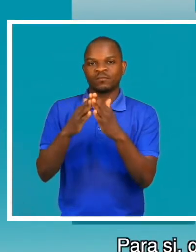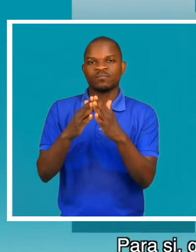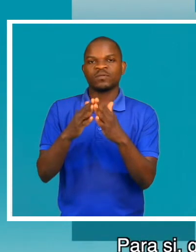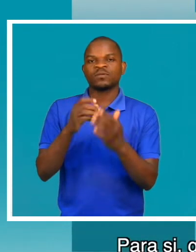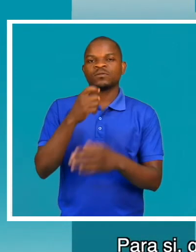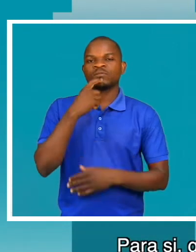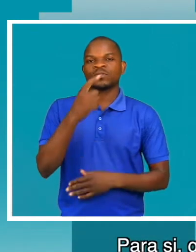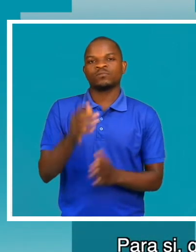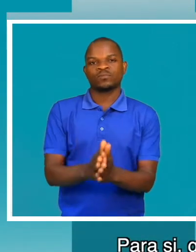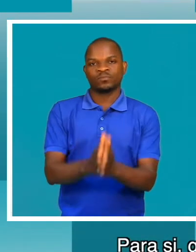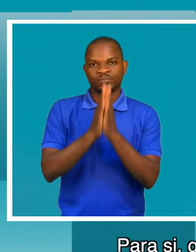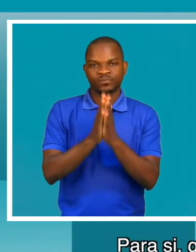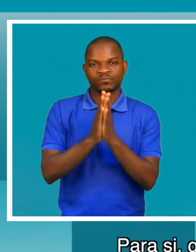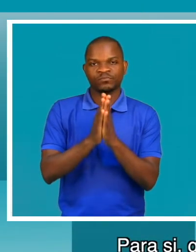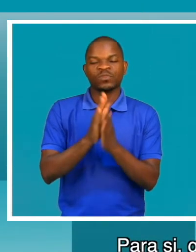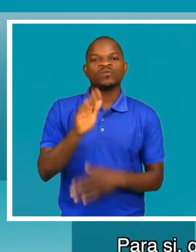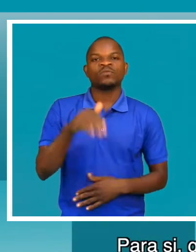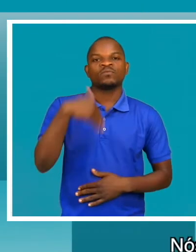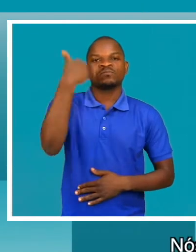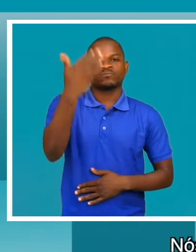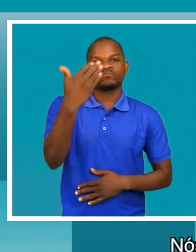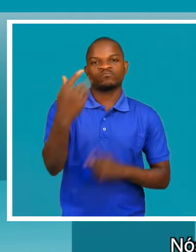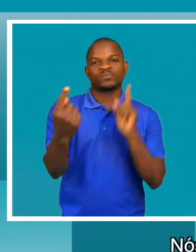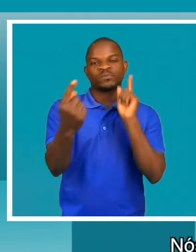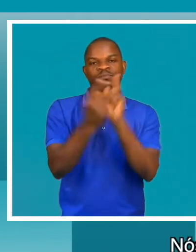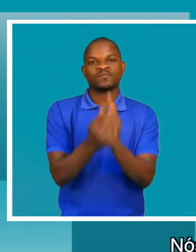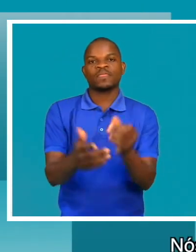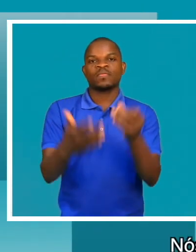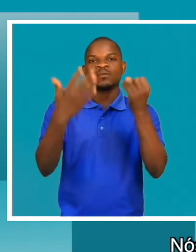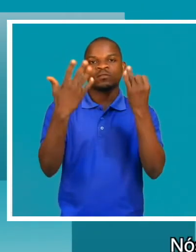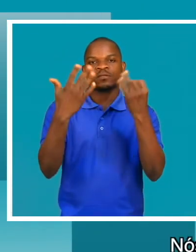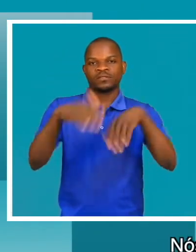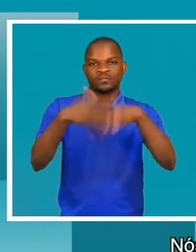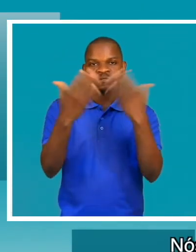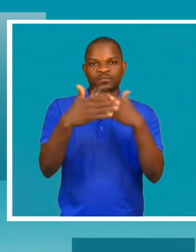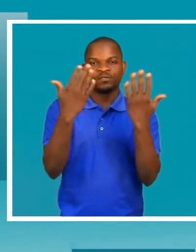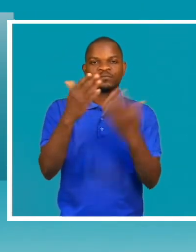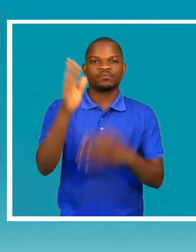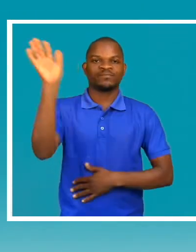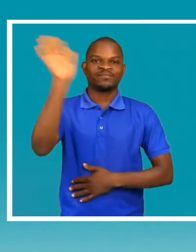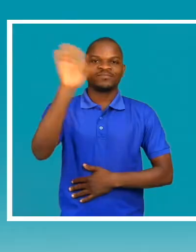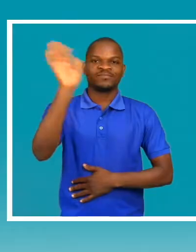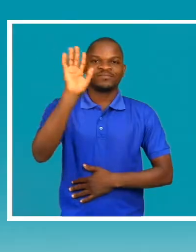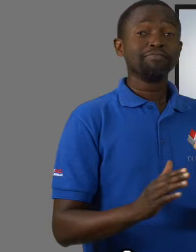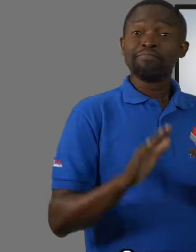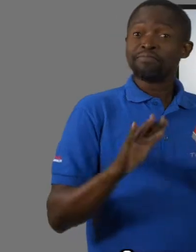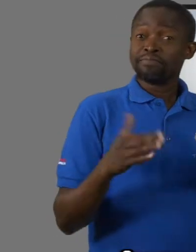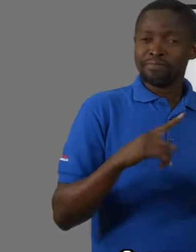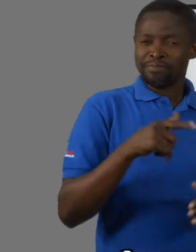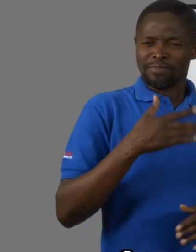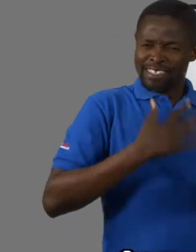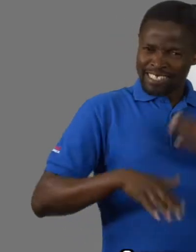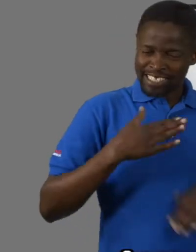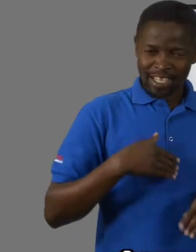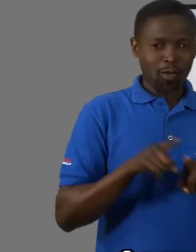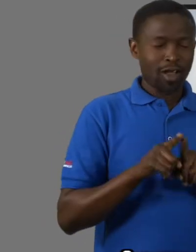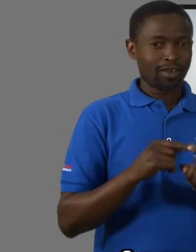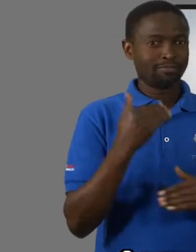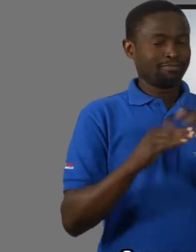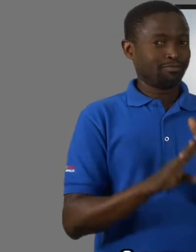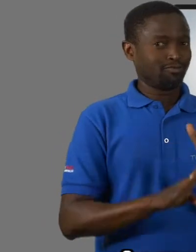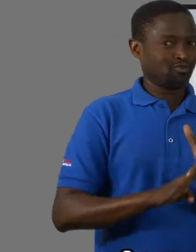nossa companhia, o nosso muito obrigado. Nós voltamos daqui a 7 dias. Até lá! Queremos